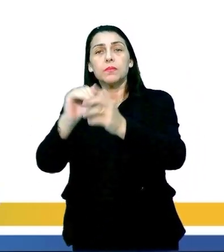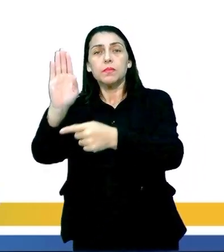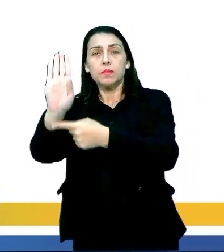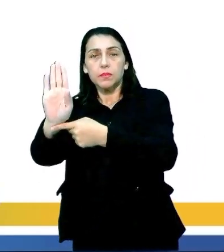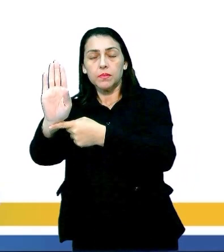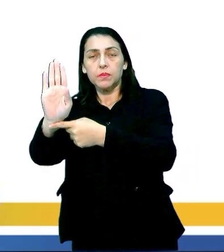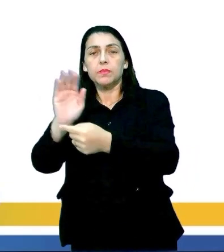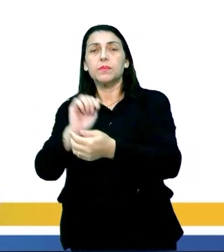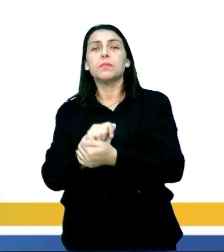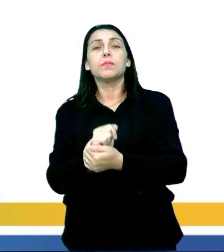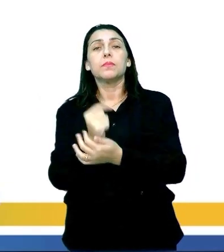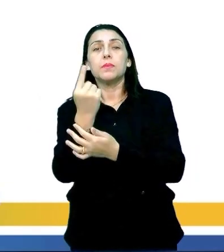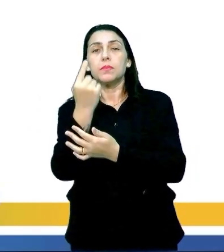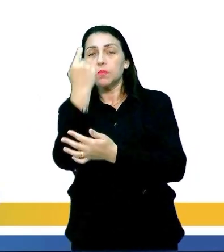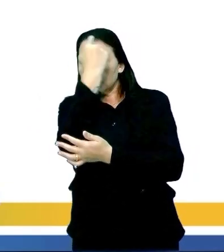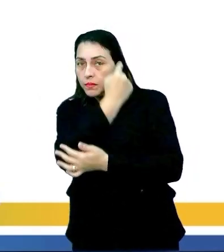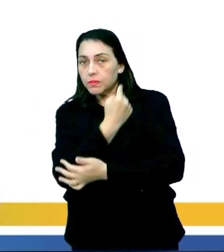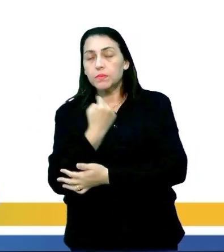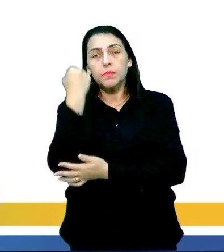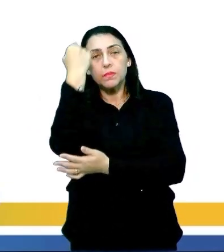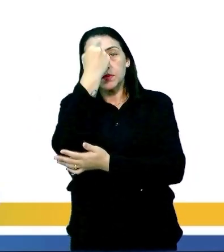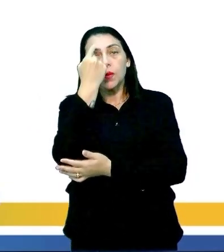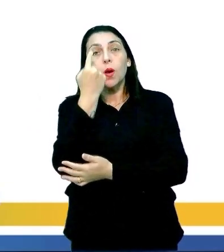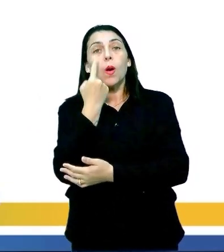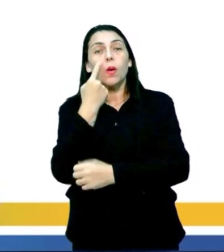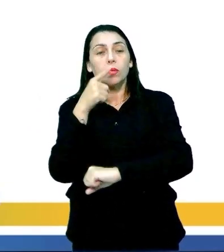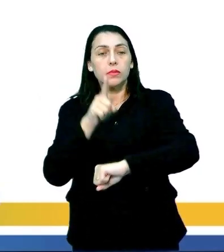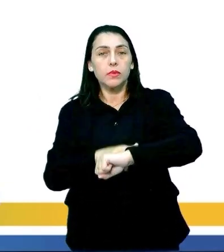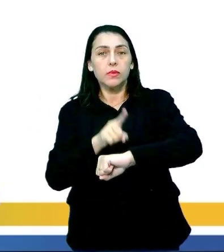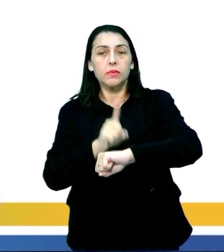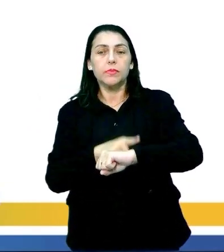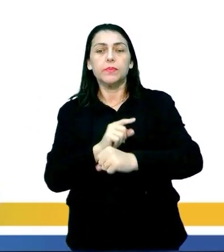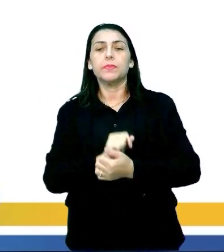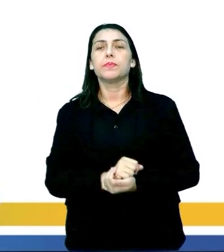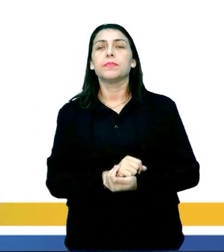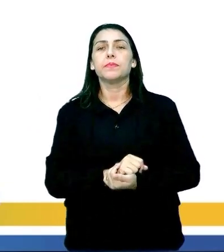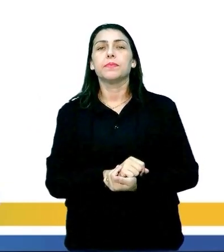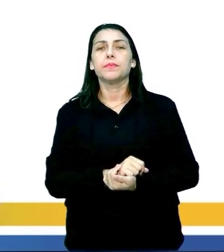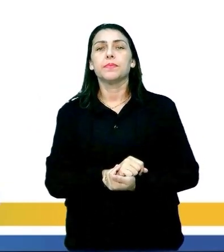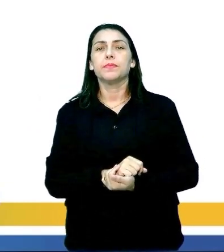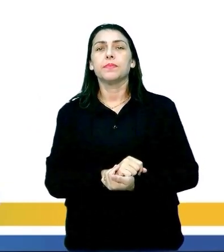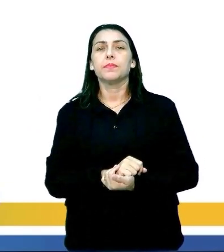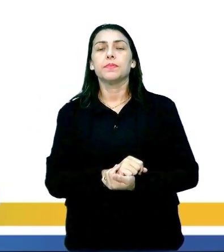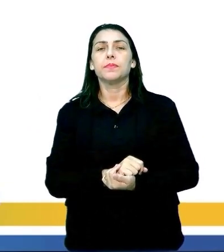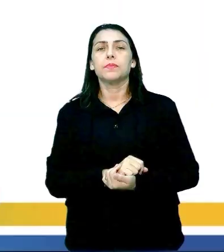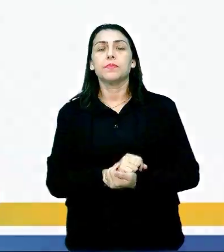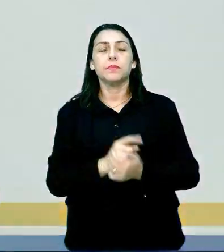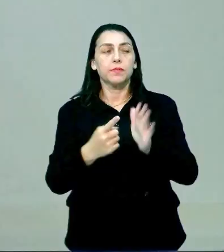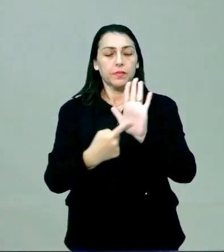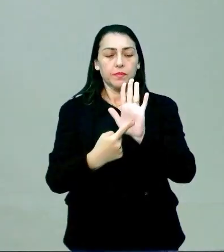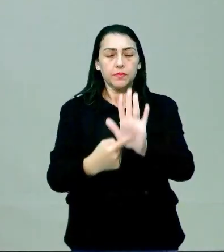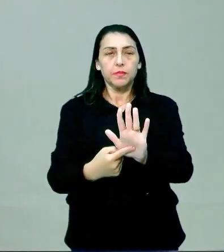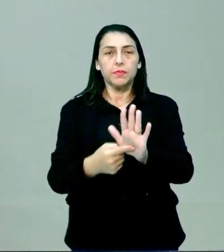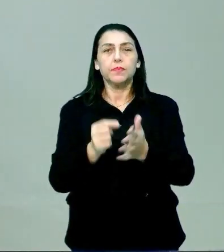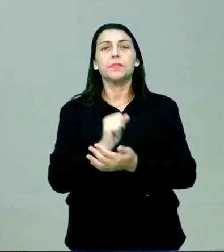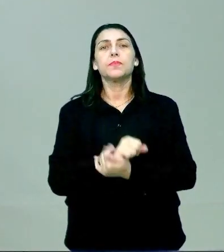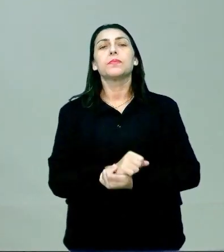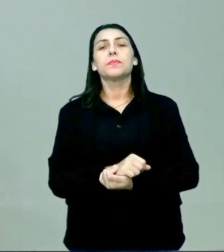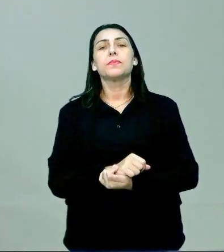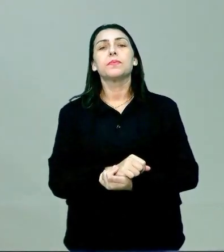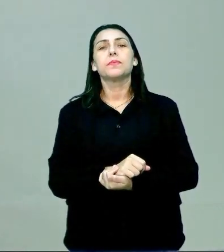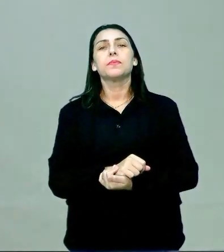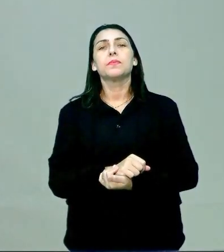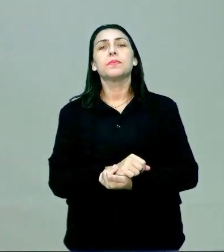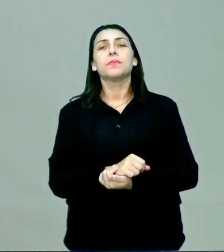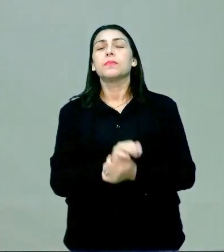B. Em 1 hora. Olha o tempo lá embaixo. Quando a gente mostra isso, pessoal,